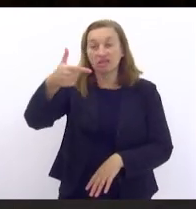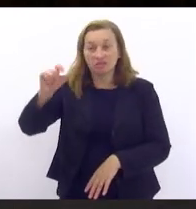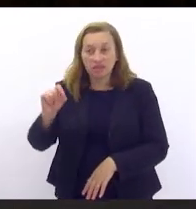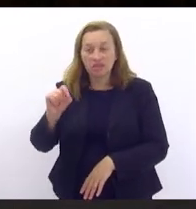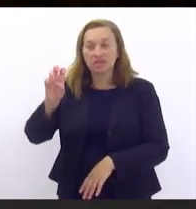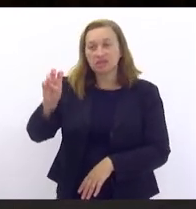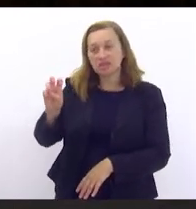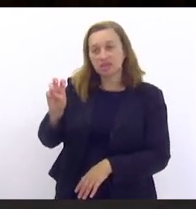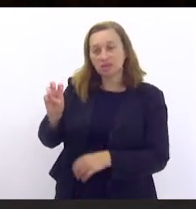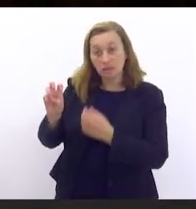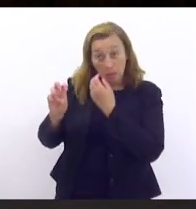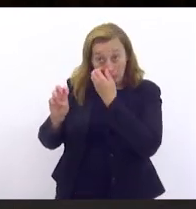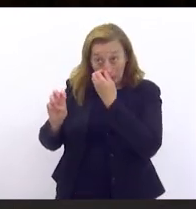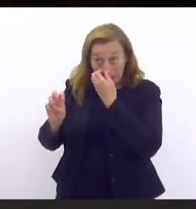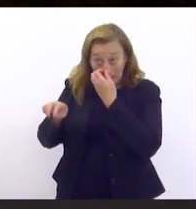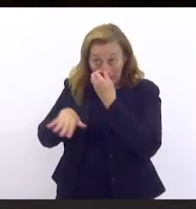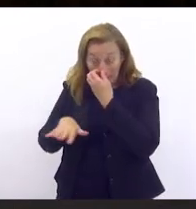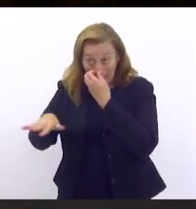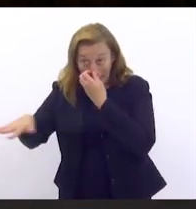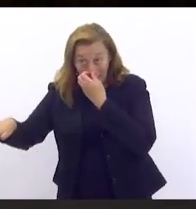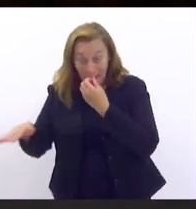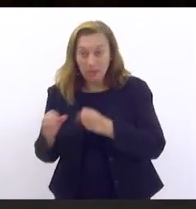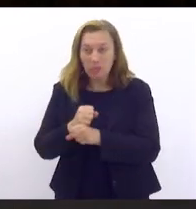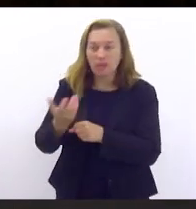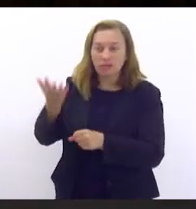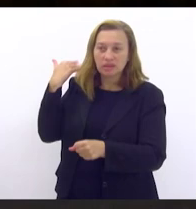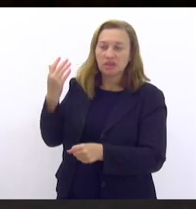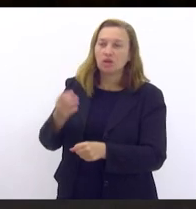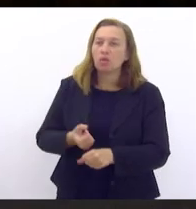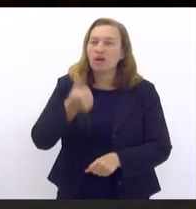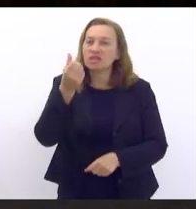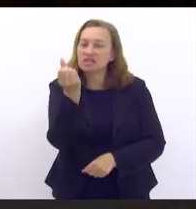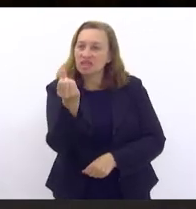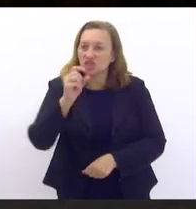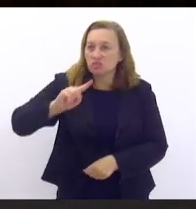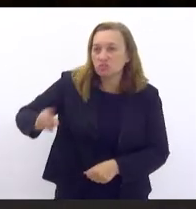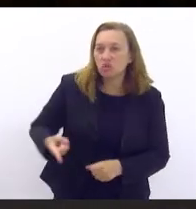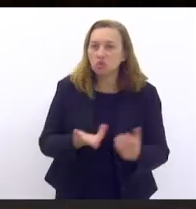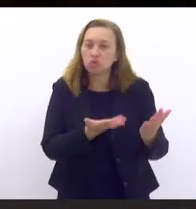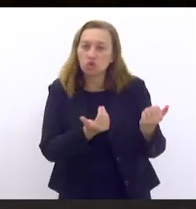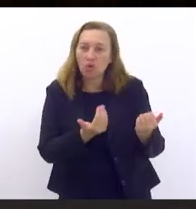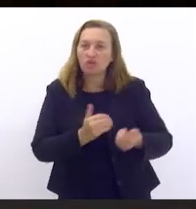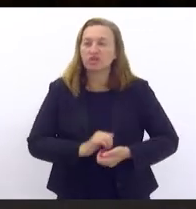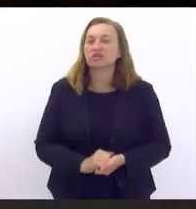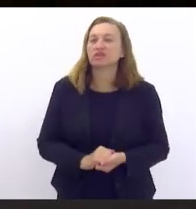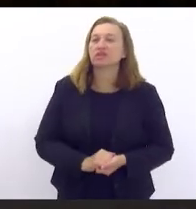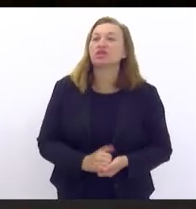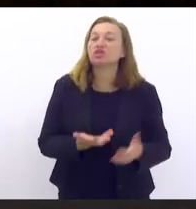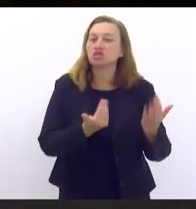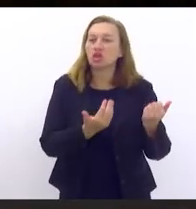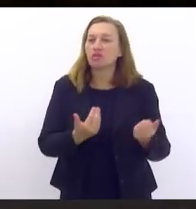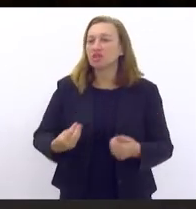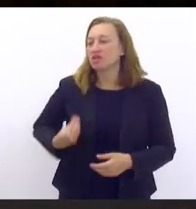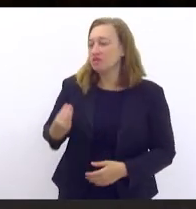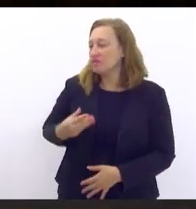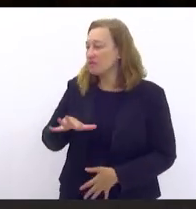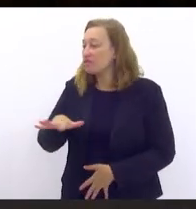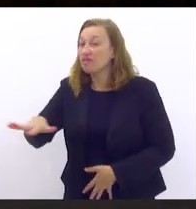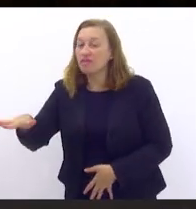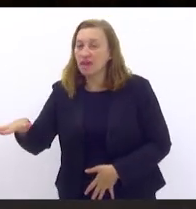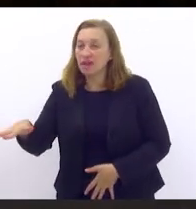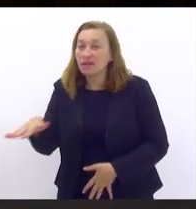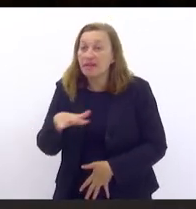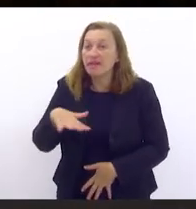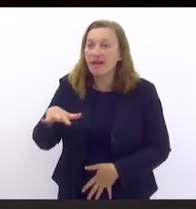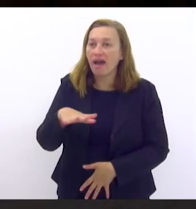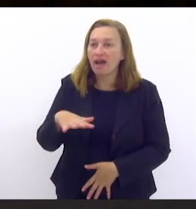no ano passado agora foram quase seis mil jovens né E são que vivem em comunidades que normalmente estão em